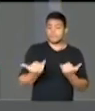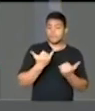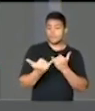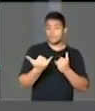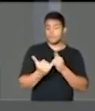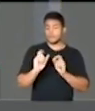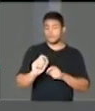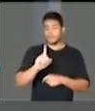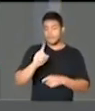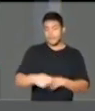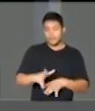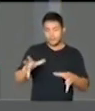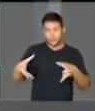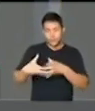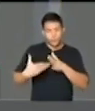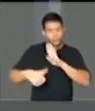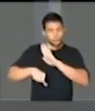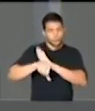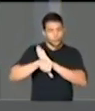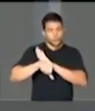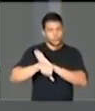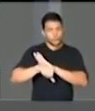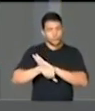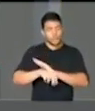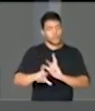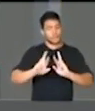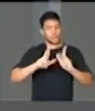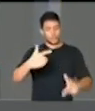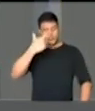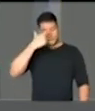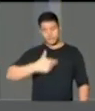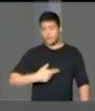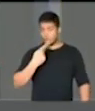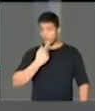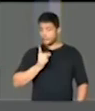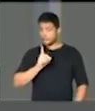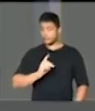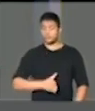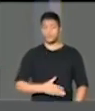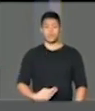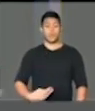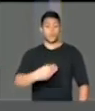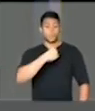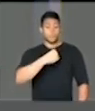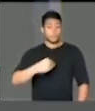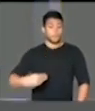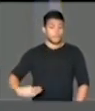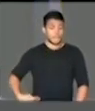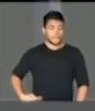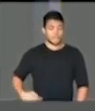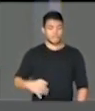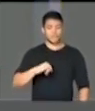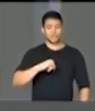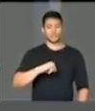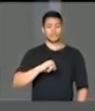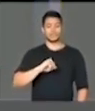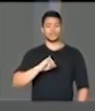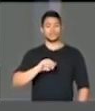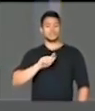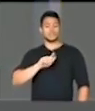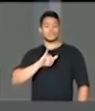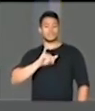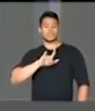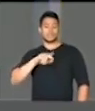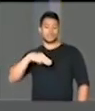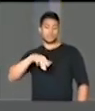sou eu quem digo isso. Isso já foi dito pelo ministro Gilmar Mendes. E organização criminosa porque se organizam